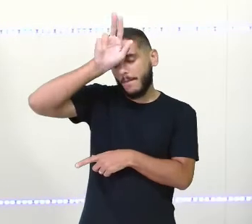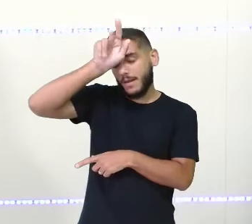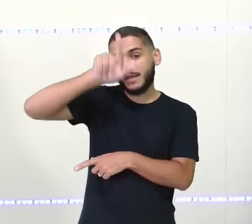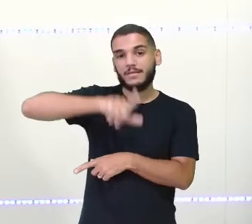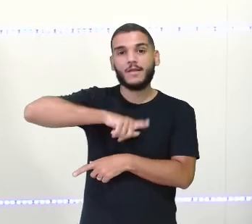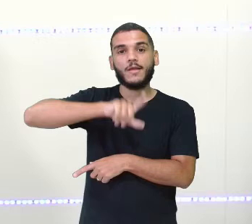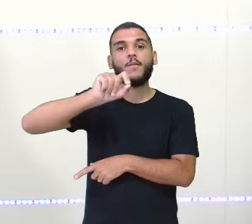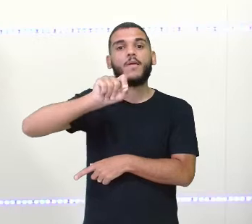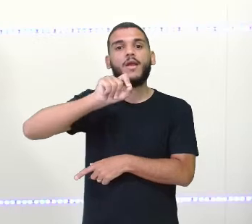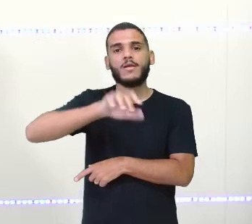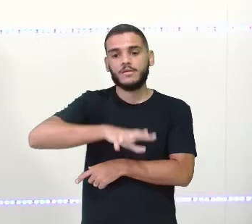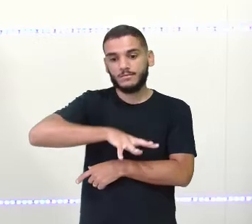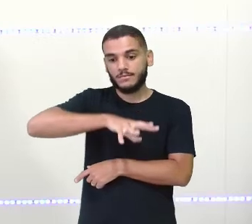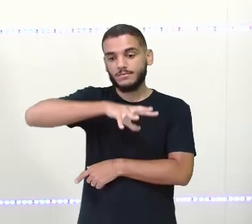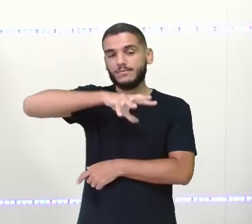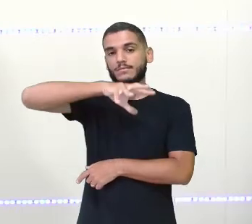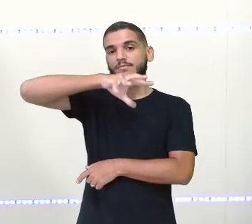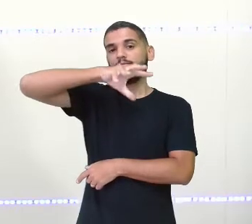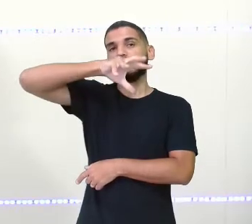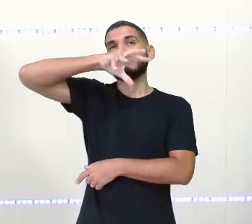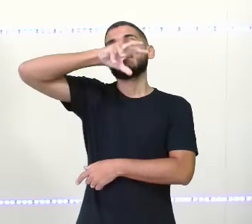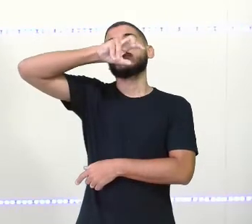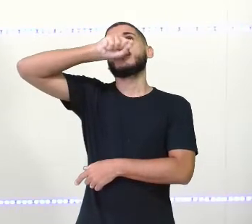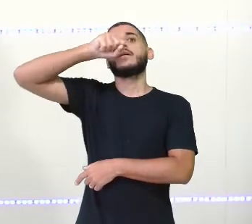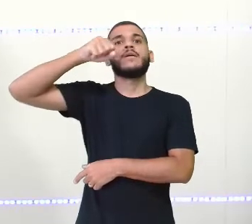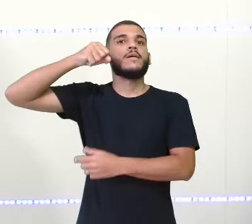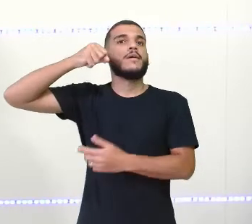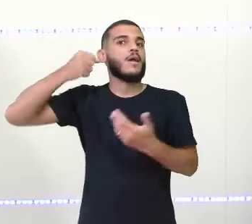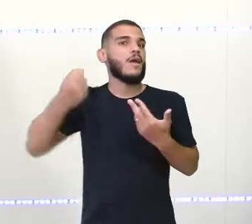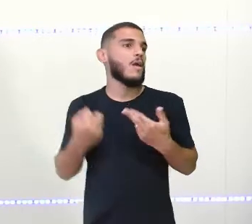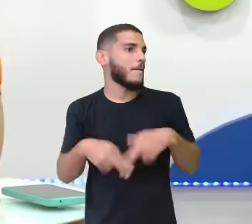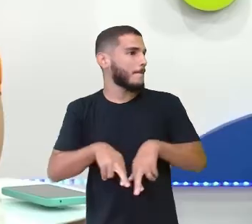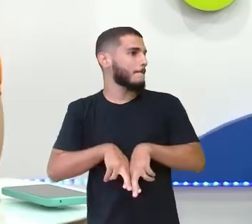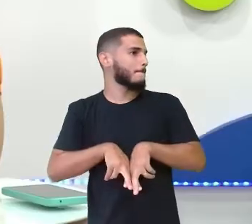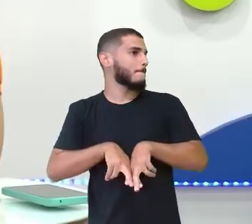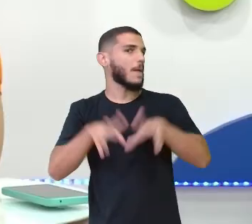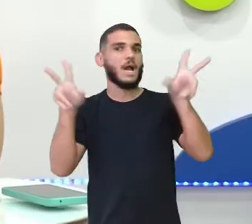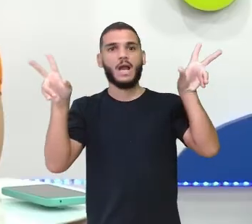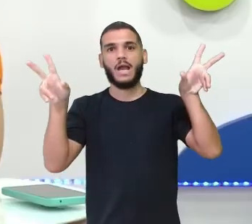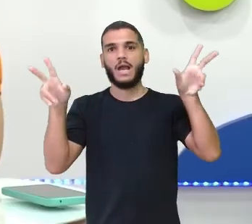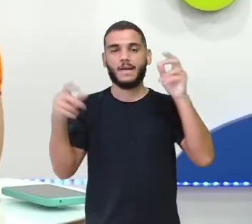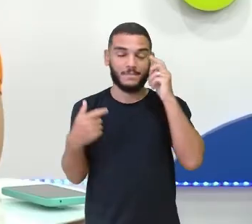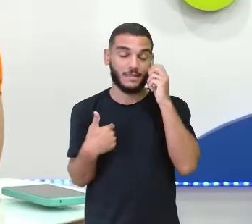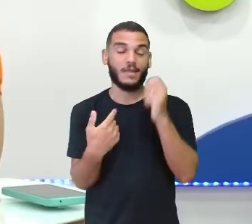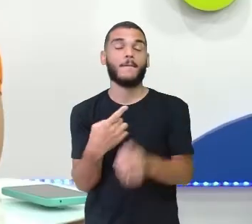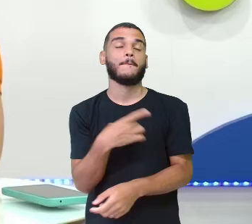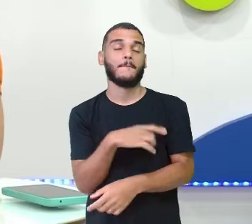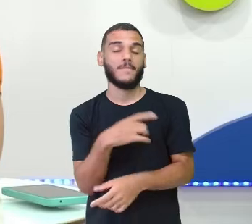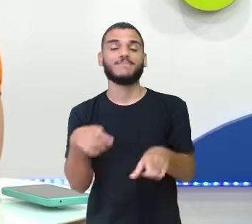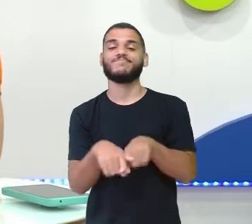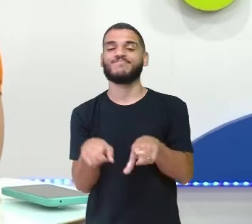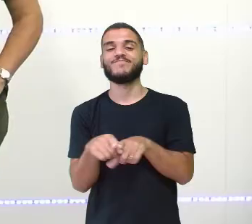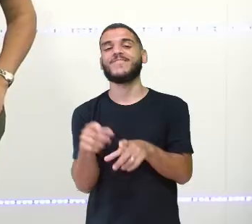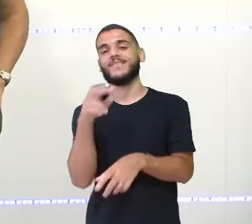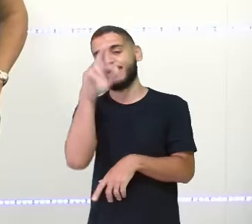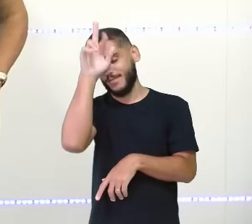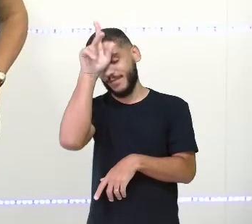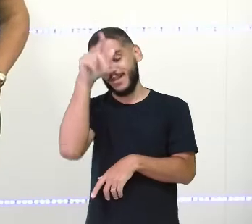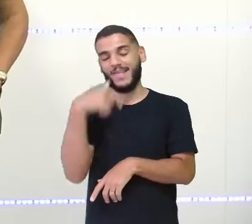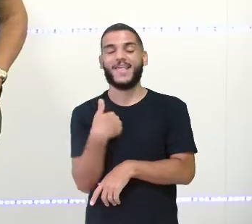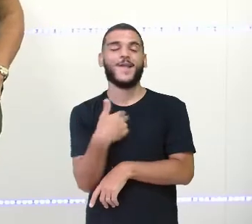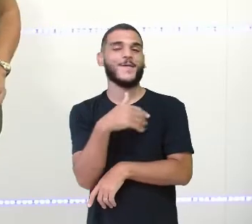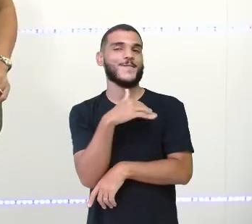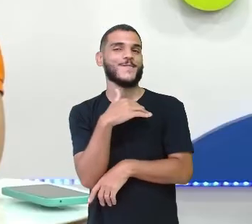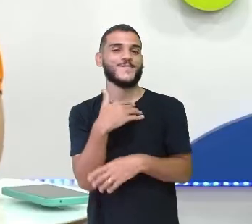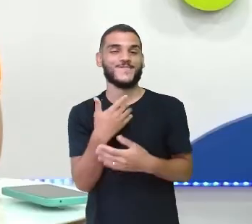fôlego, gente. Eu fiquei apavorada quando eu soube disso. Eu não gosto de barata, tenho medo, viu, professora Keise? Morro de medo de